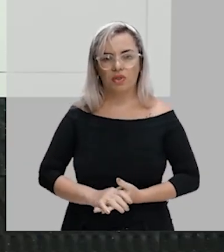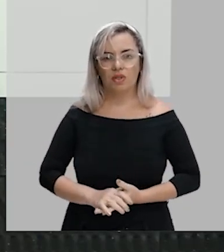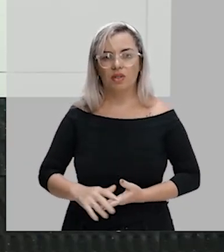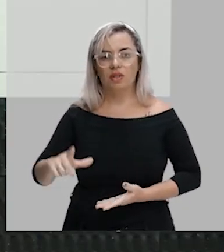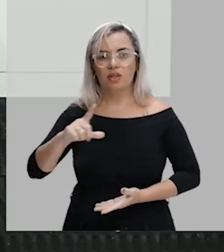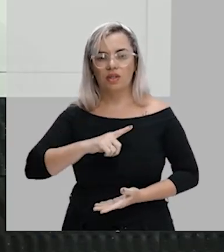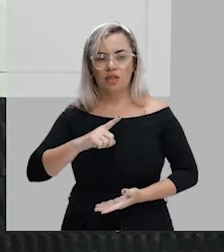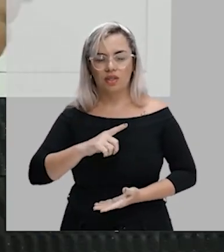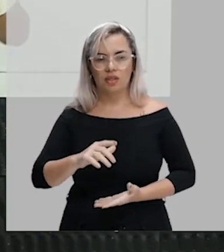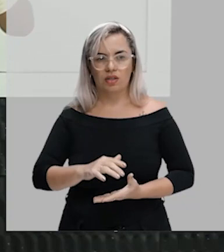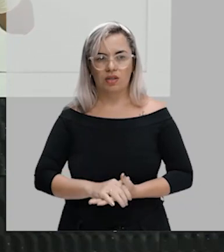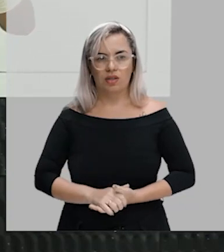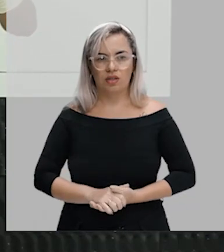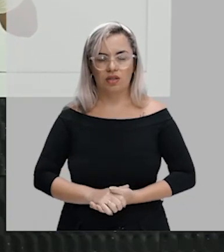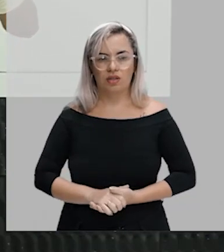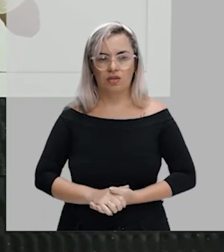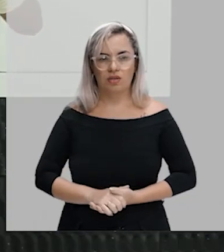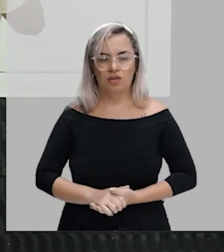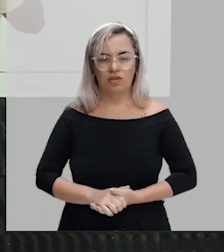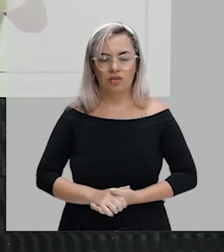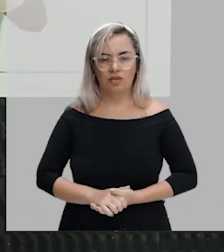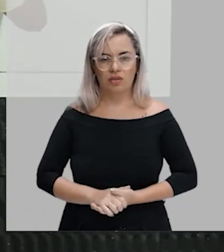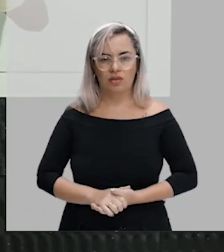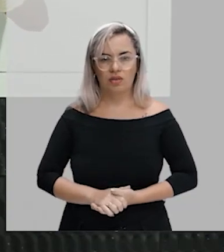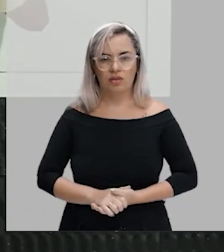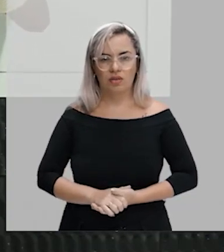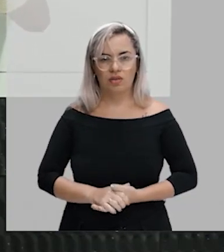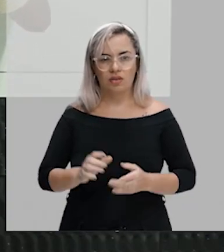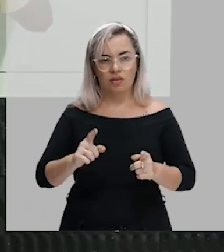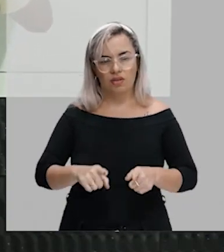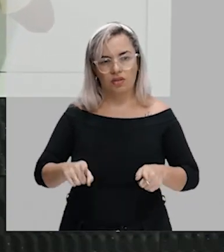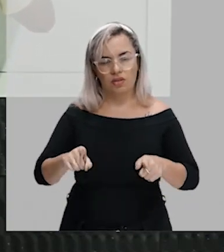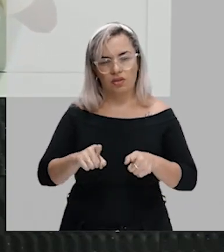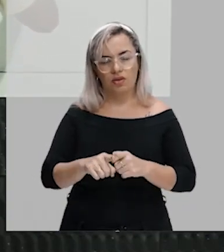eles, as micro-ondas, né?